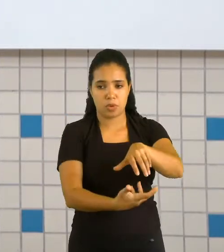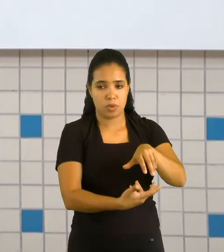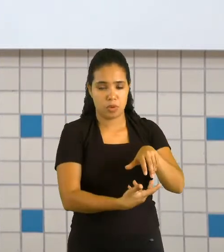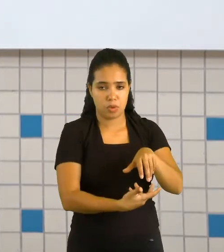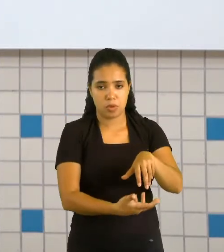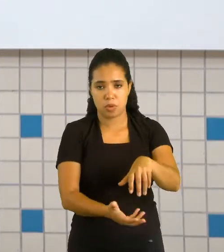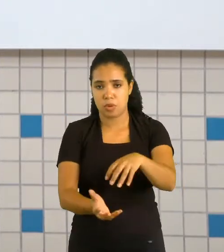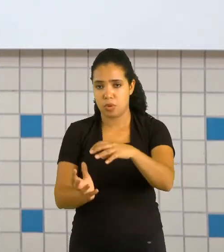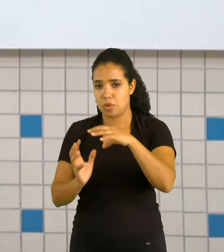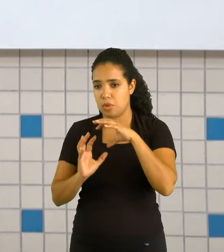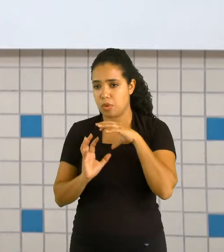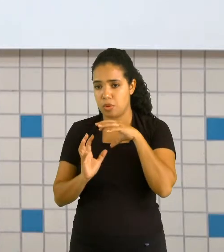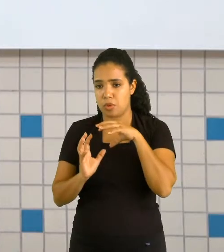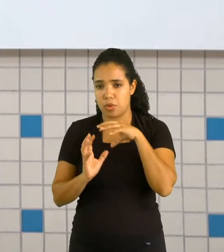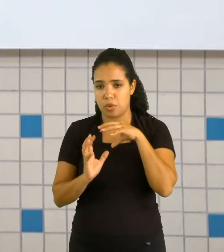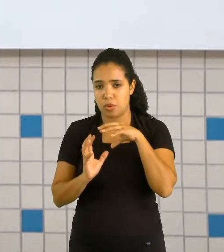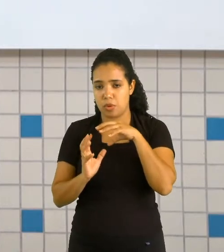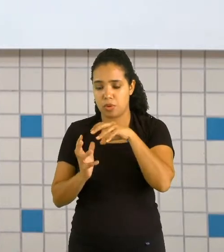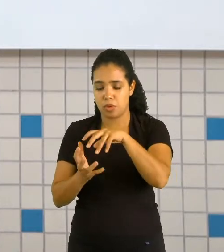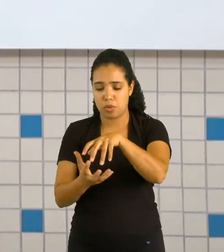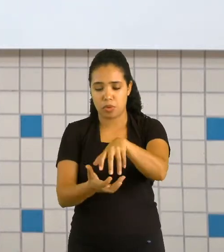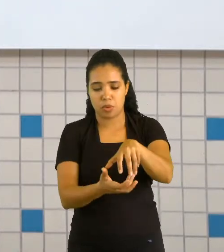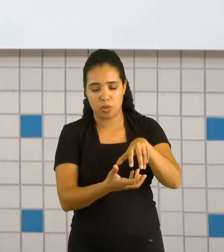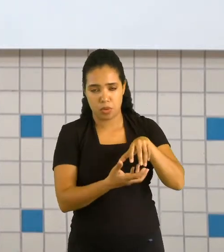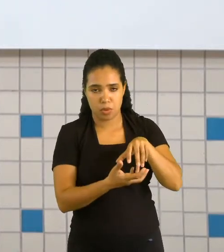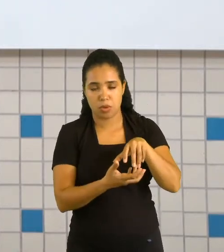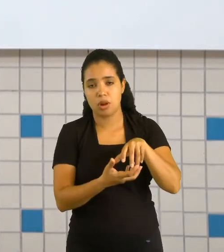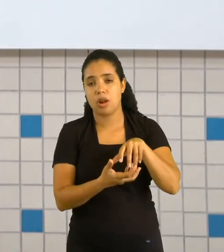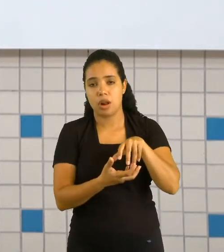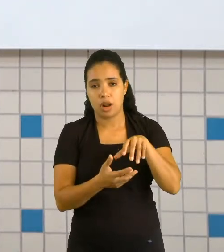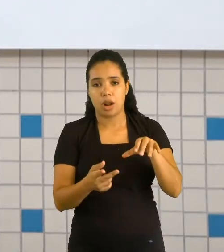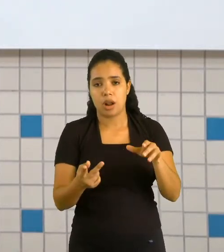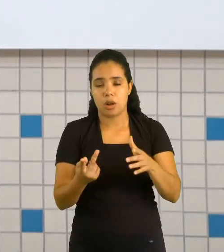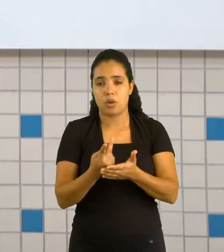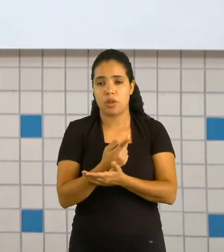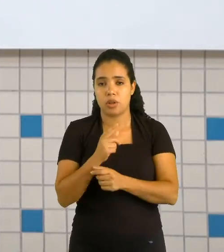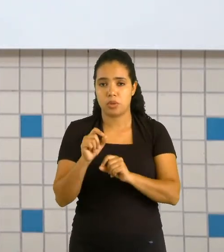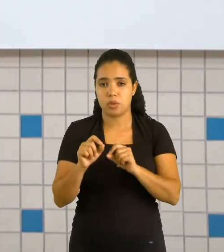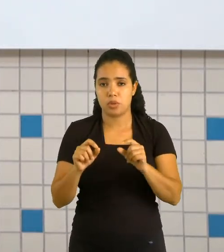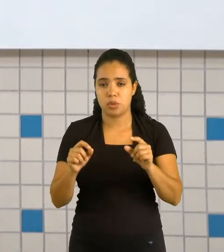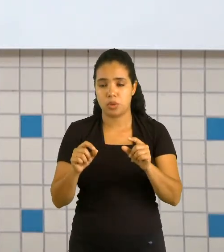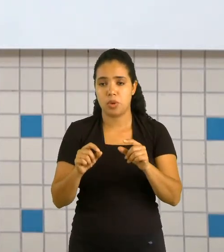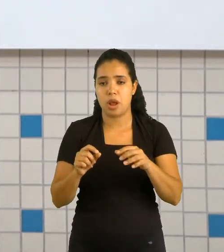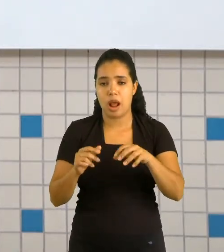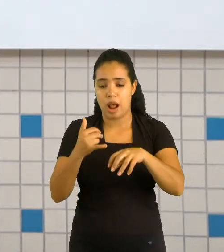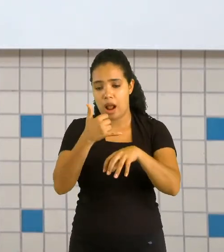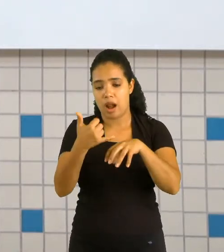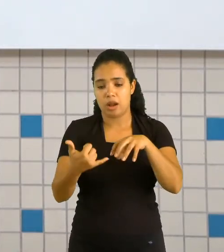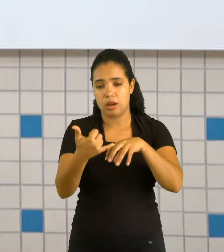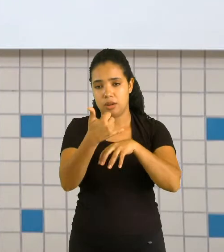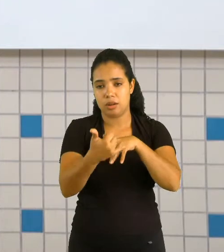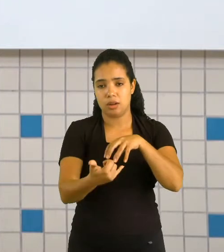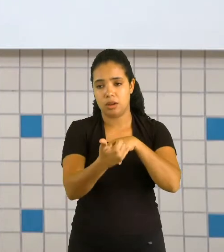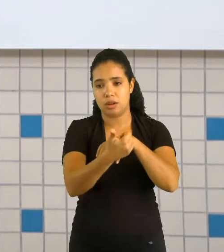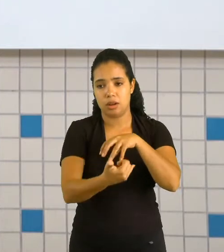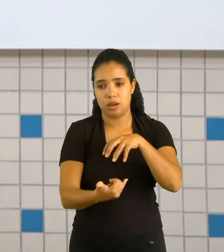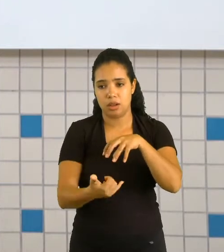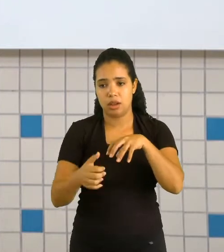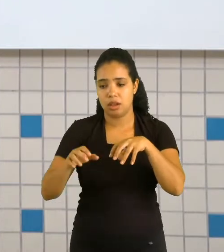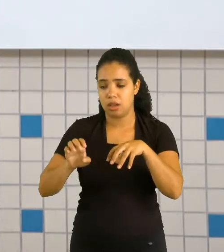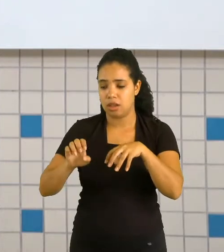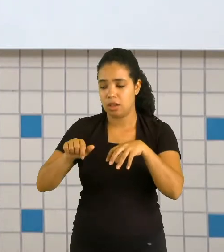polos eles se aproximam e na linha do Equador, então, há um